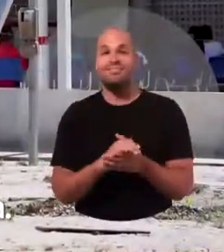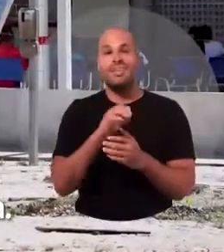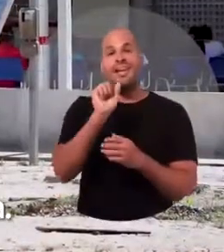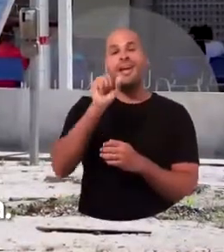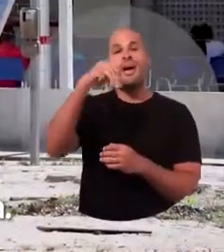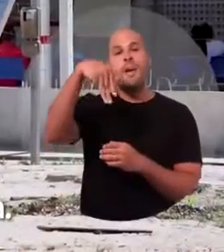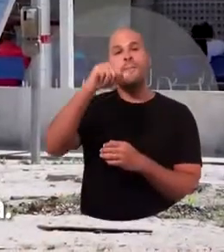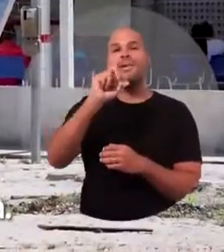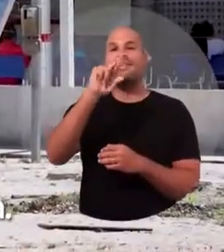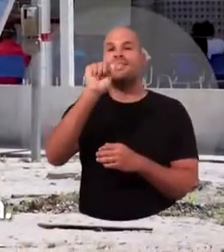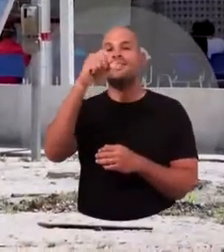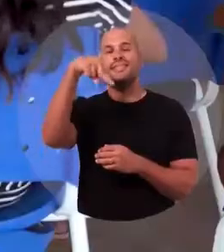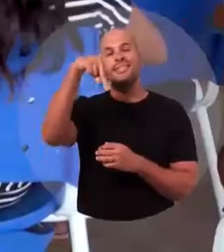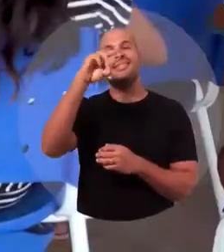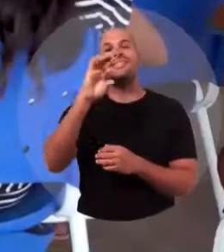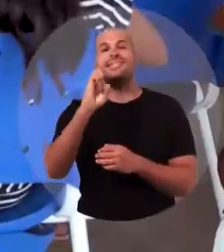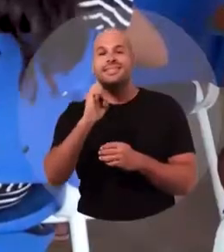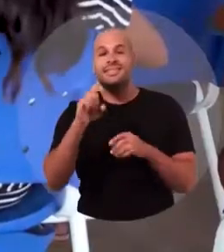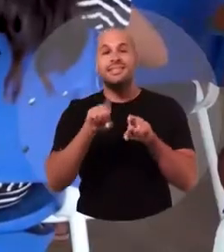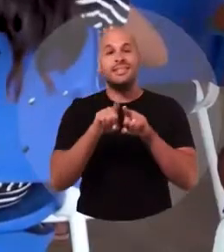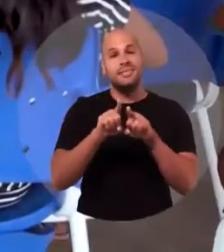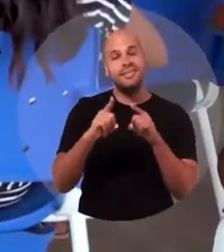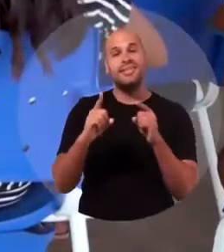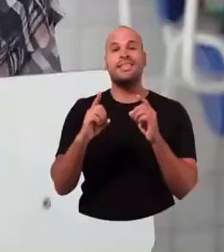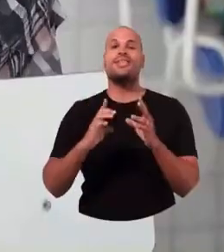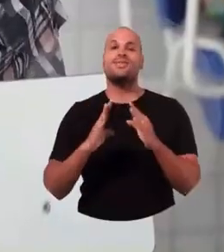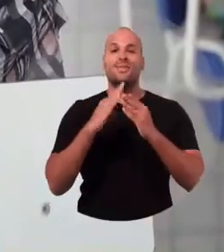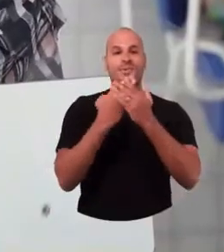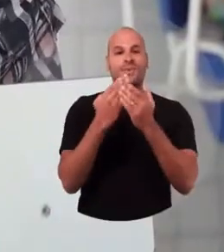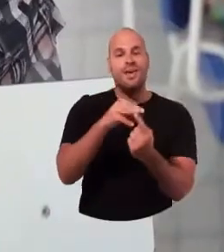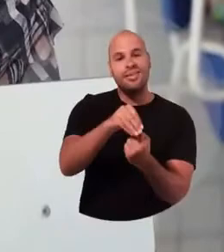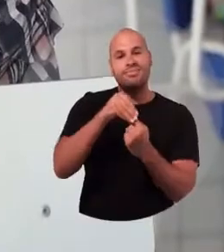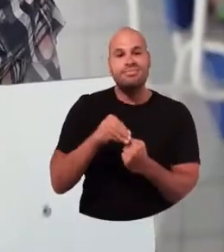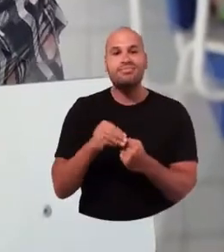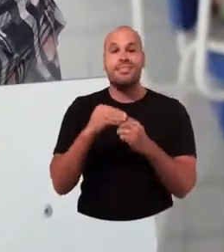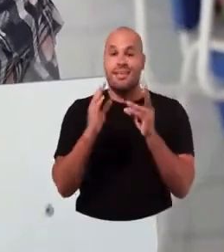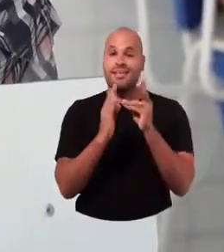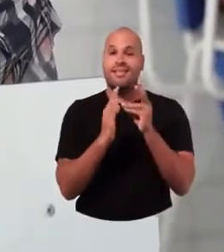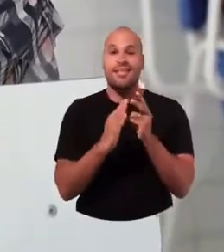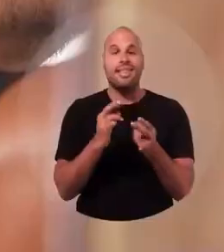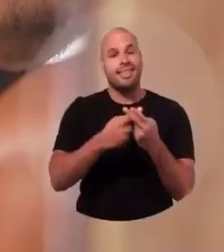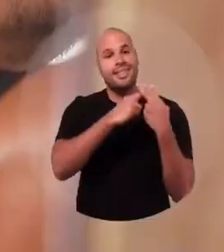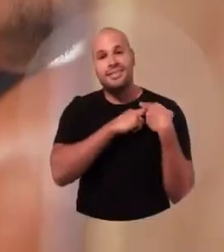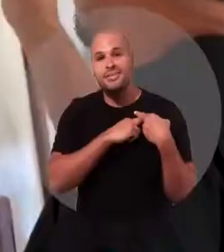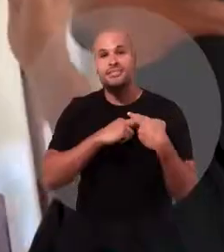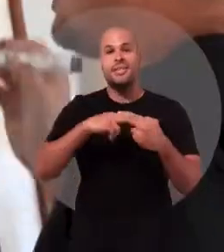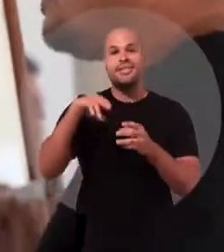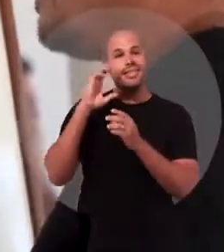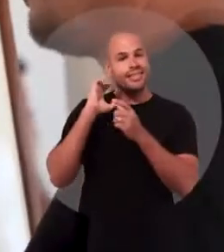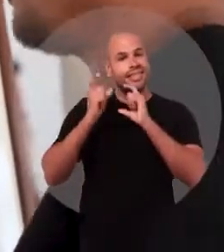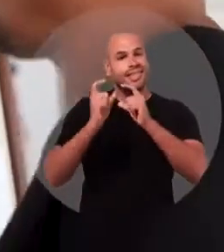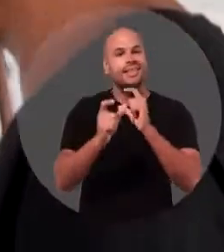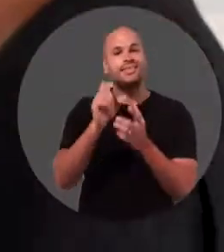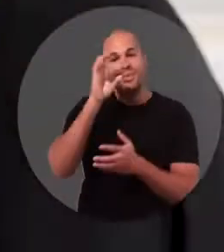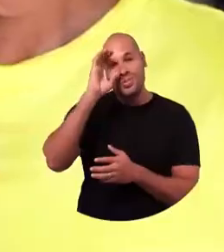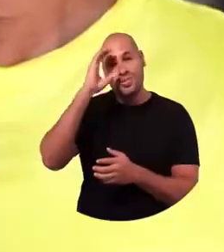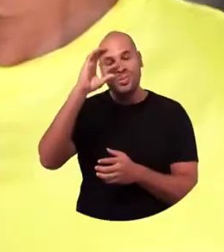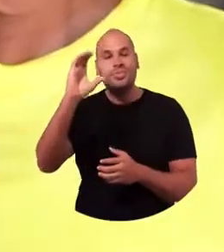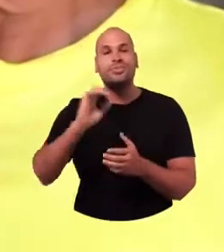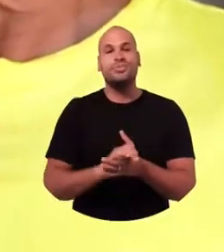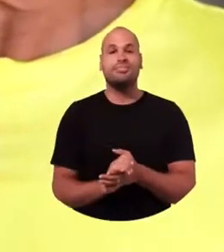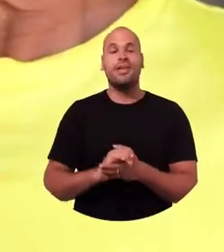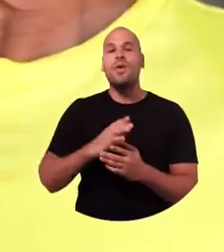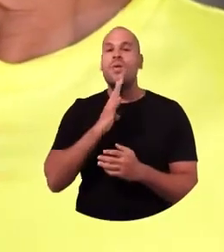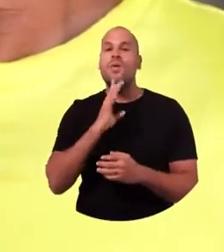Amarante, também tem escola digna. Aqui na aldeia Jussarau, respeito, tradição e cultura. Conhecer o